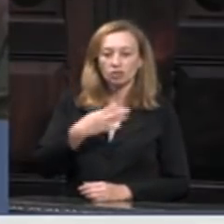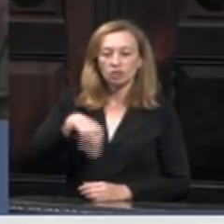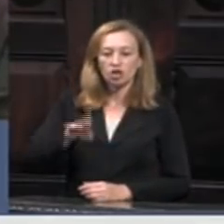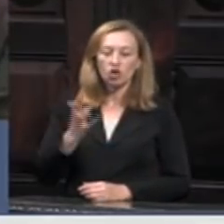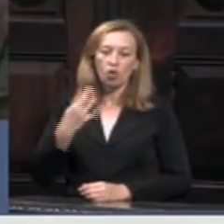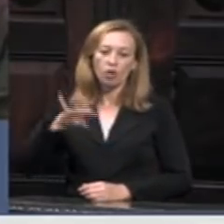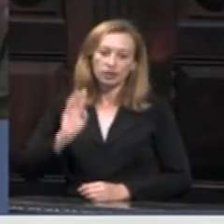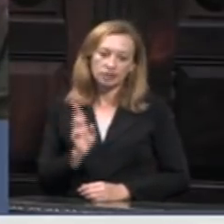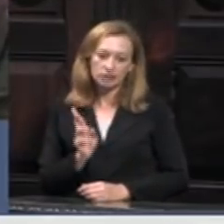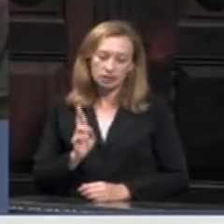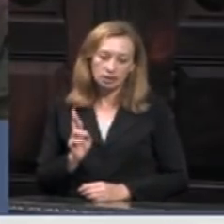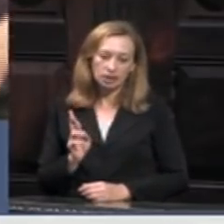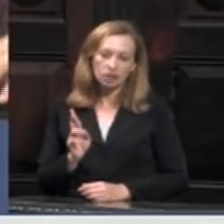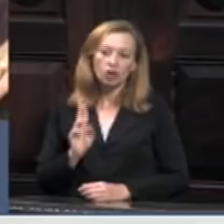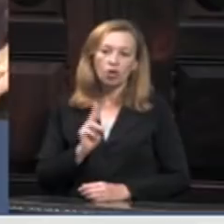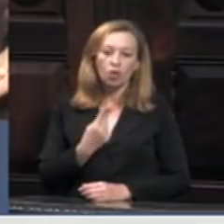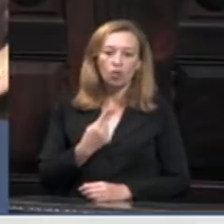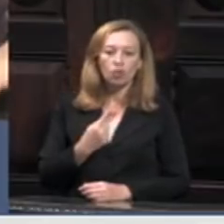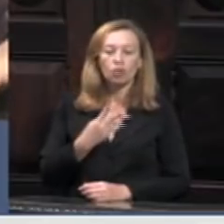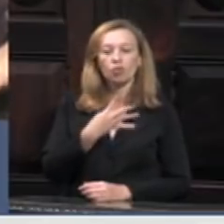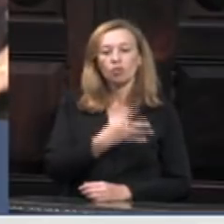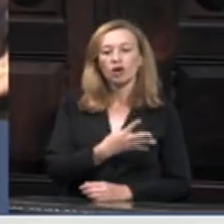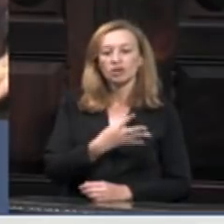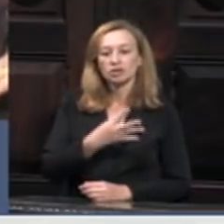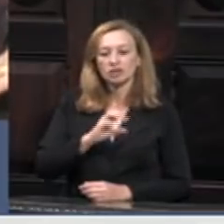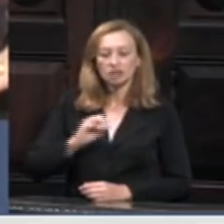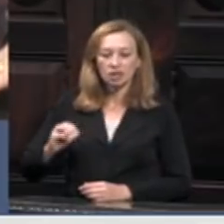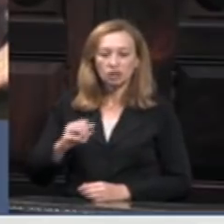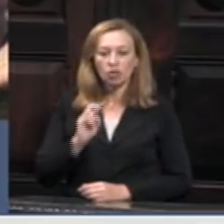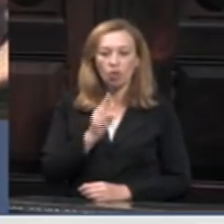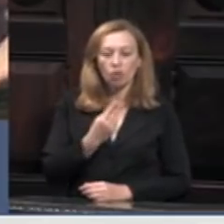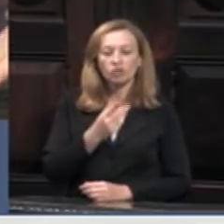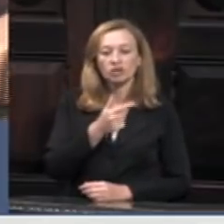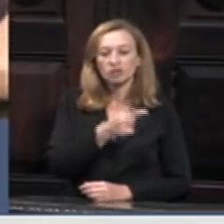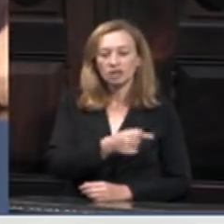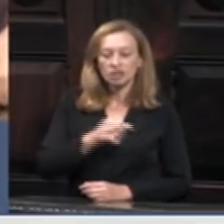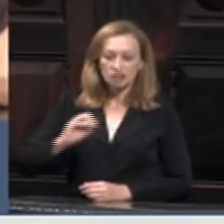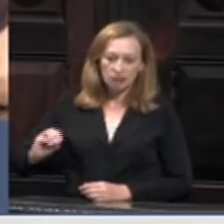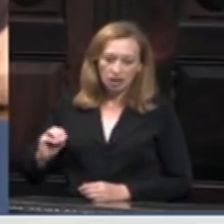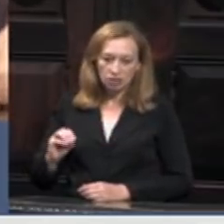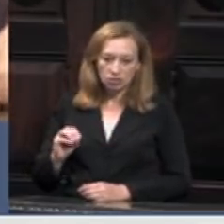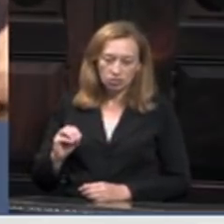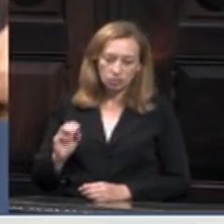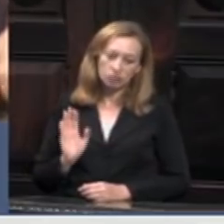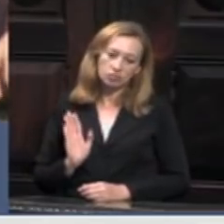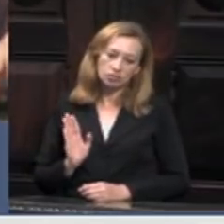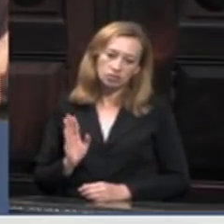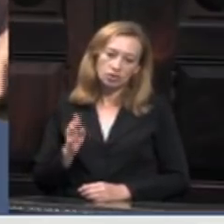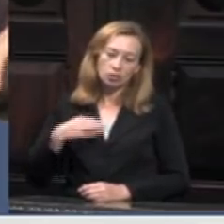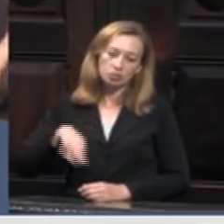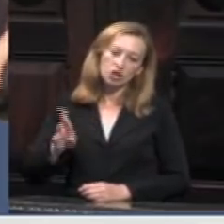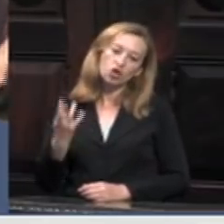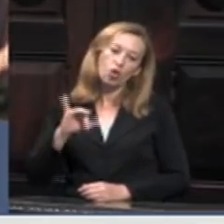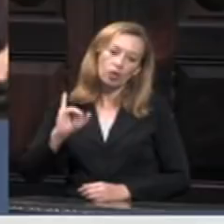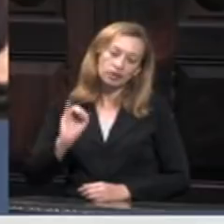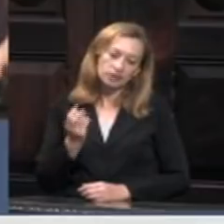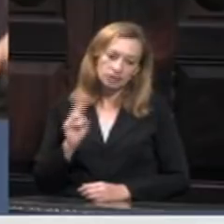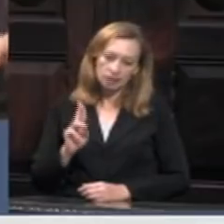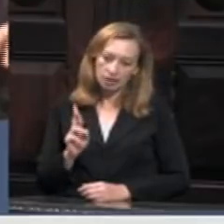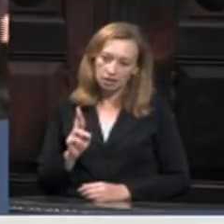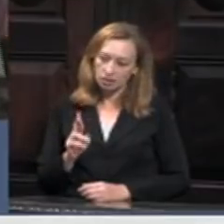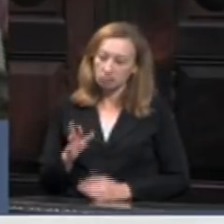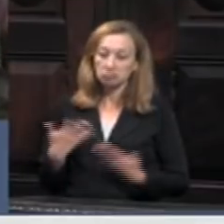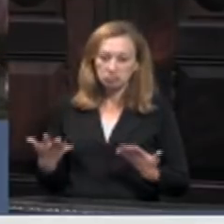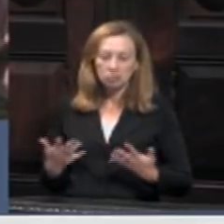Então, para fazer o acordo para a retirada das emendas dos destaques, queria ouvir Vossa Excelência na questão do Provi Banerj, porque eu vou ter que botar